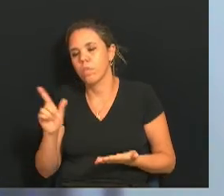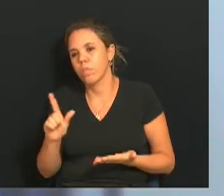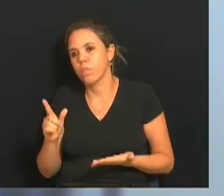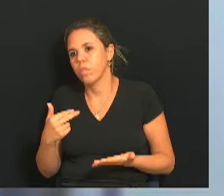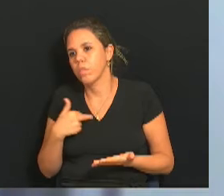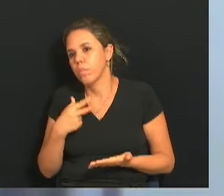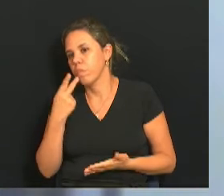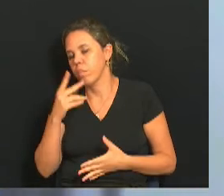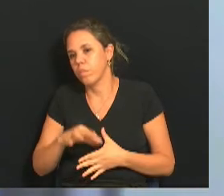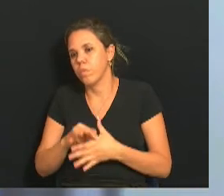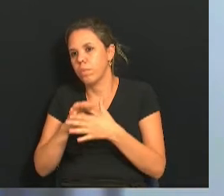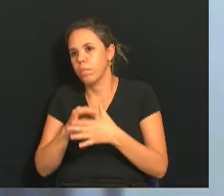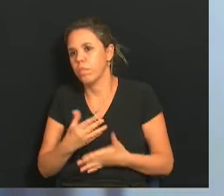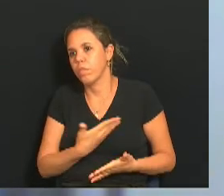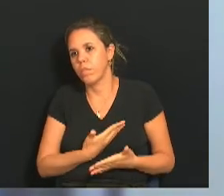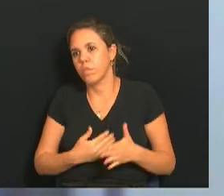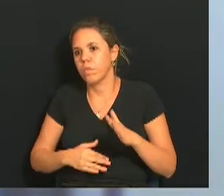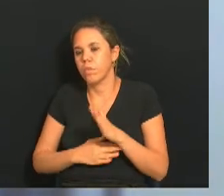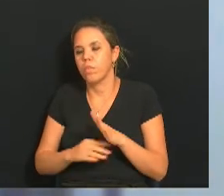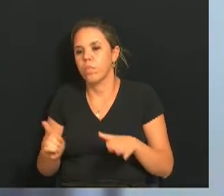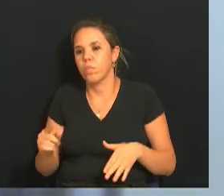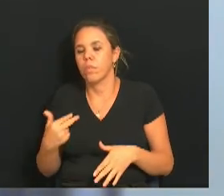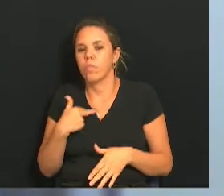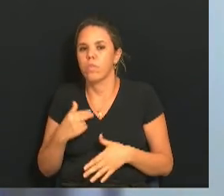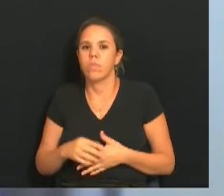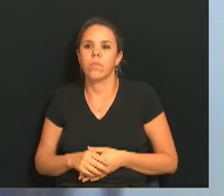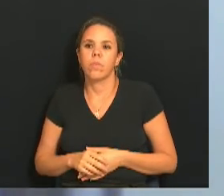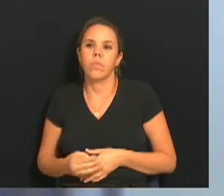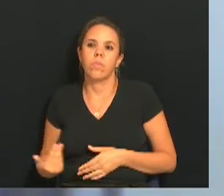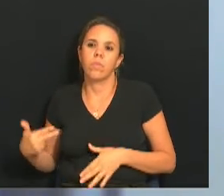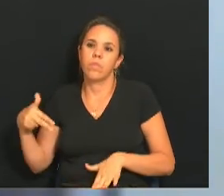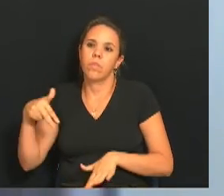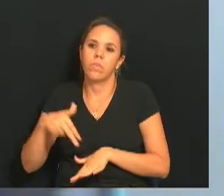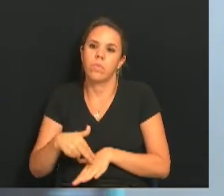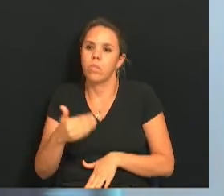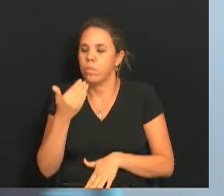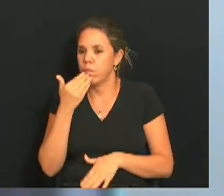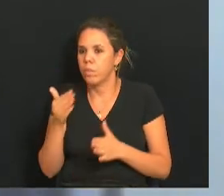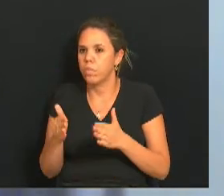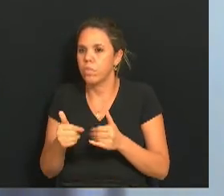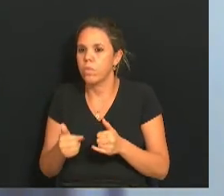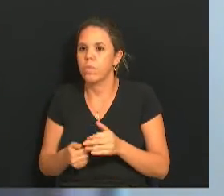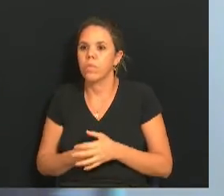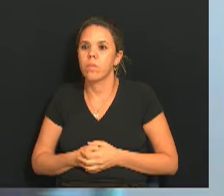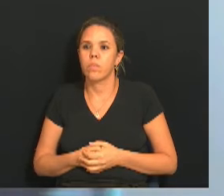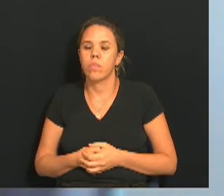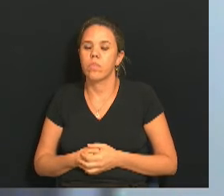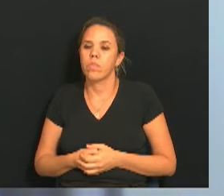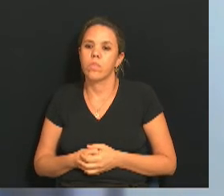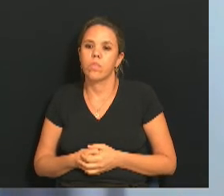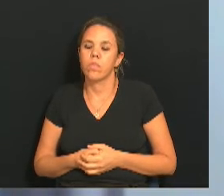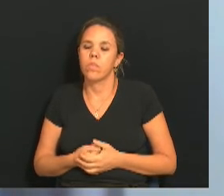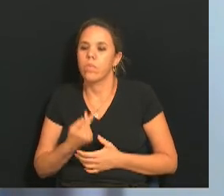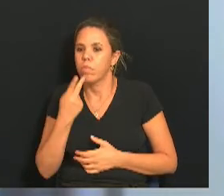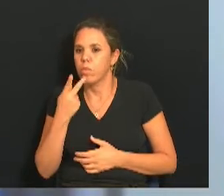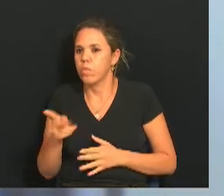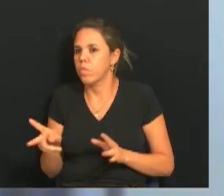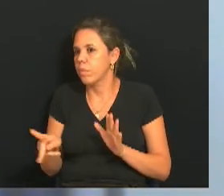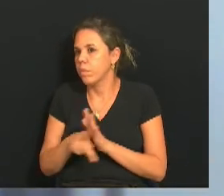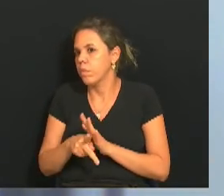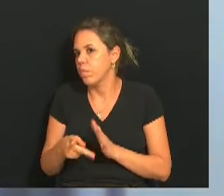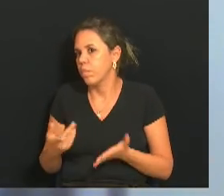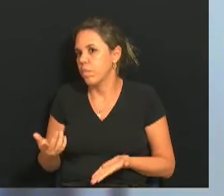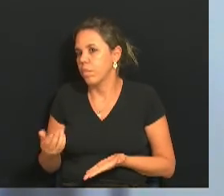liderança do governo na Câmara, então estou aqui pedindo licença, né, para falar especificamente do lugar da Secretaria